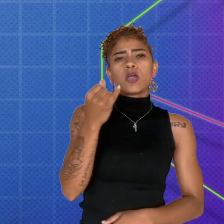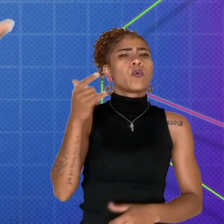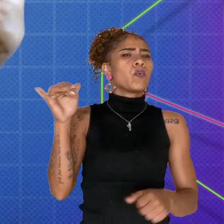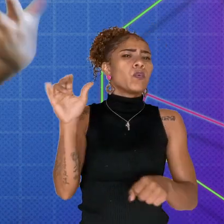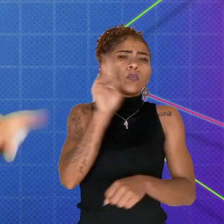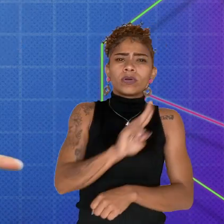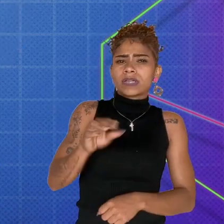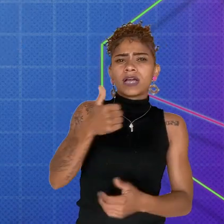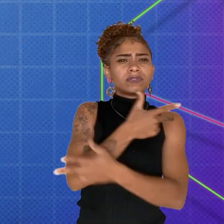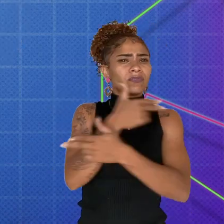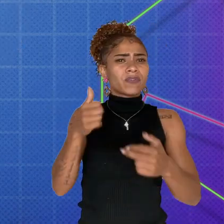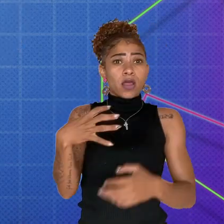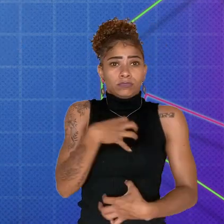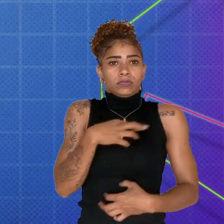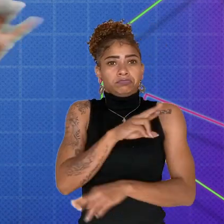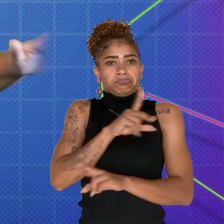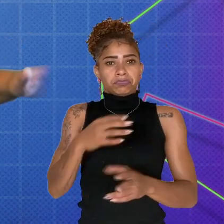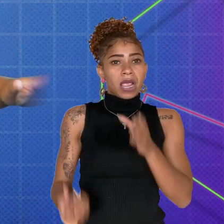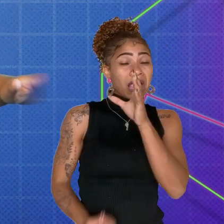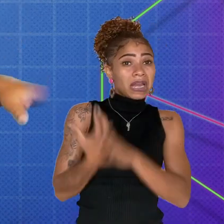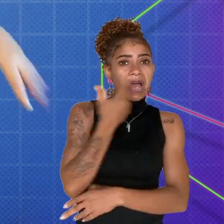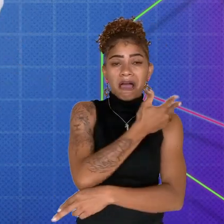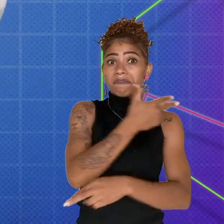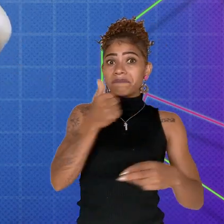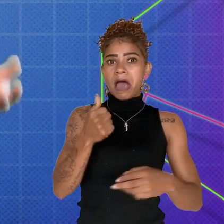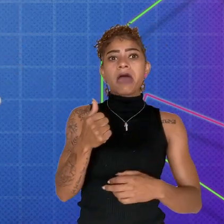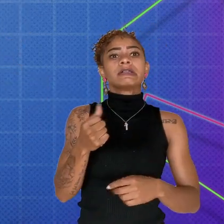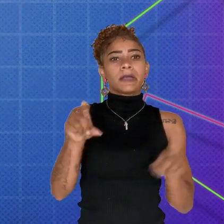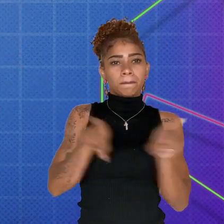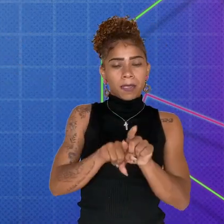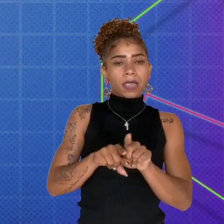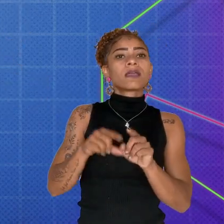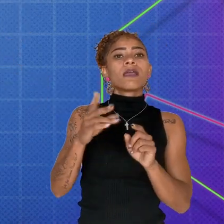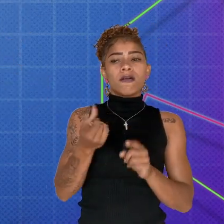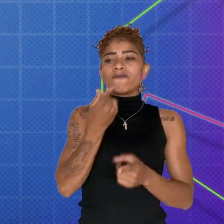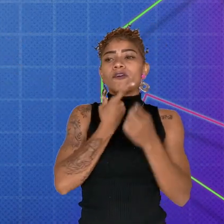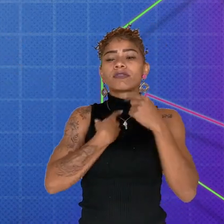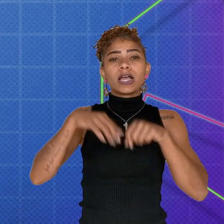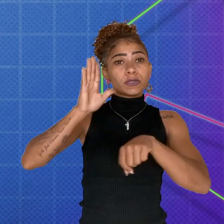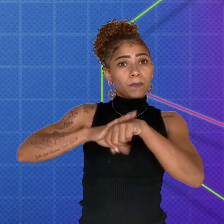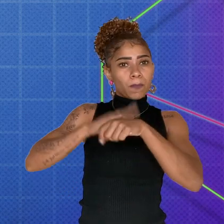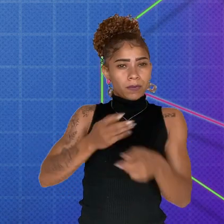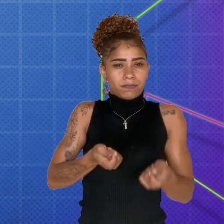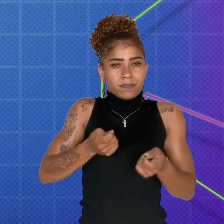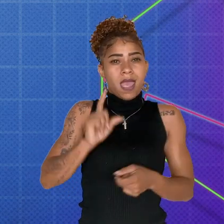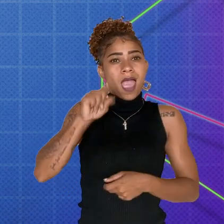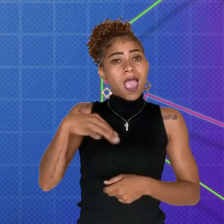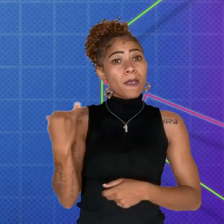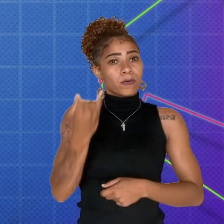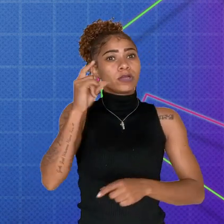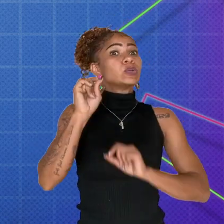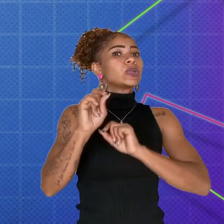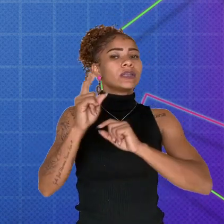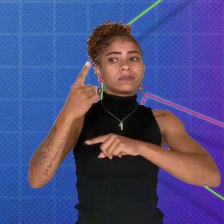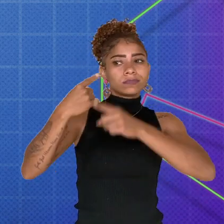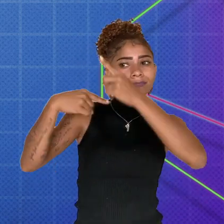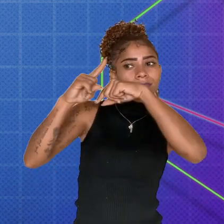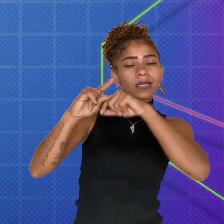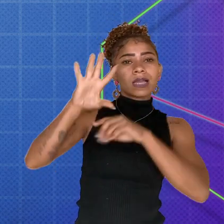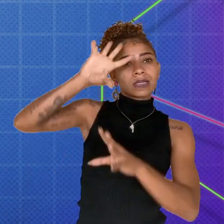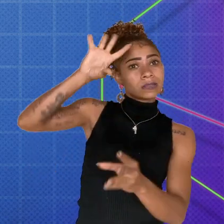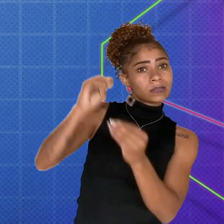muitas maneiras diferentes para criar diferentes efeitos e aumentar a imersão do jogador. É importante que os desenvolvedores de